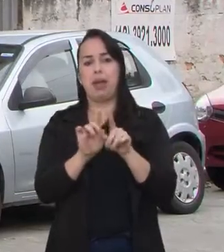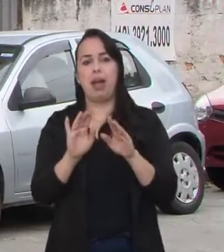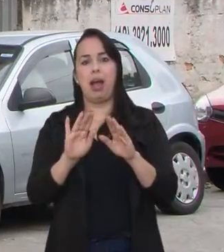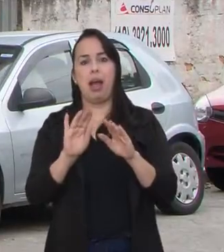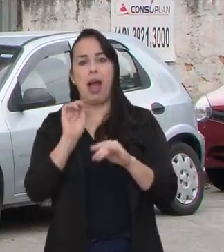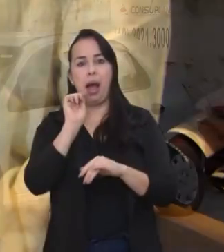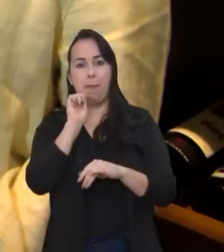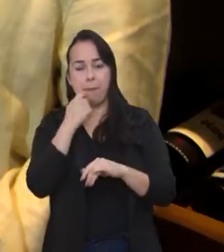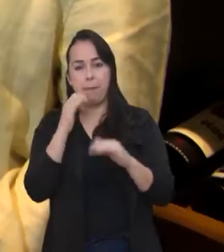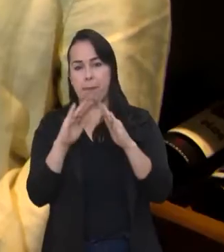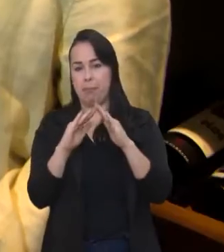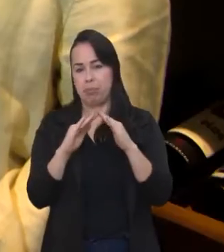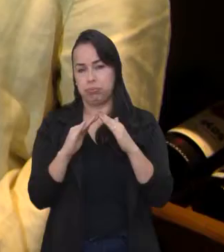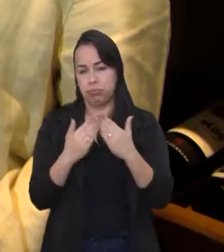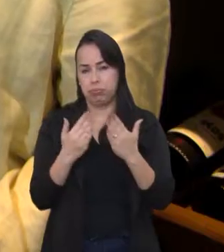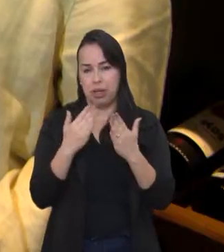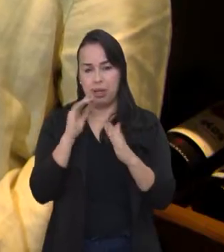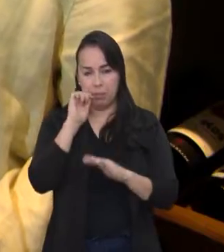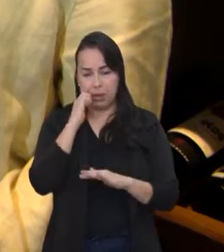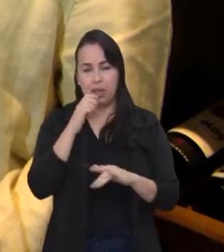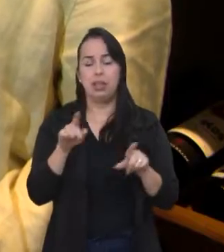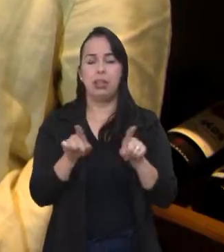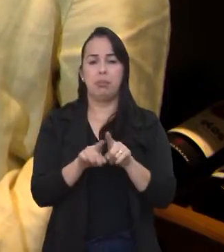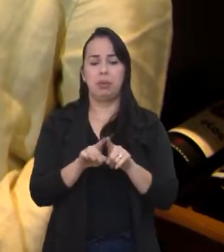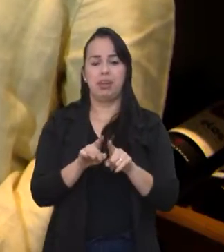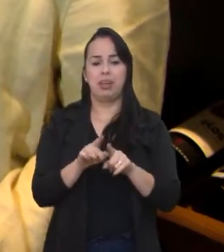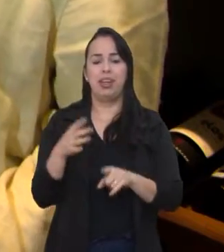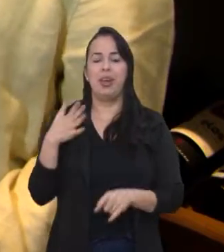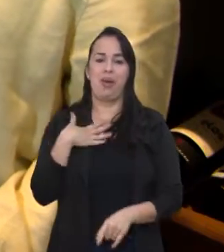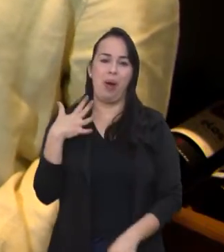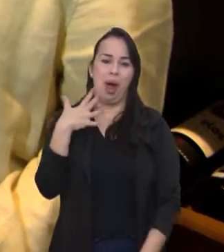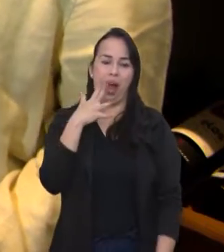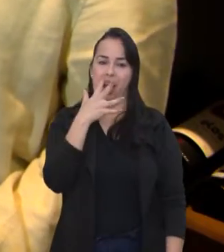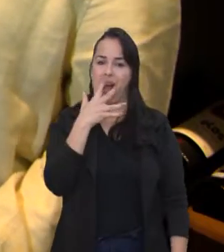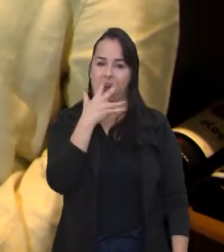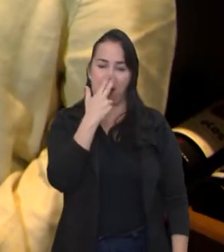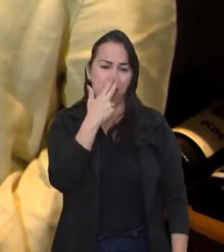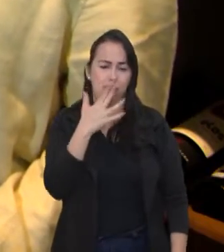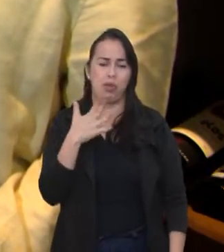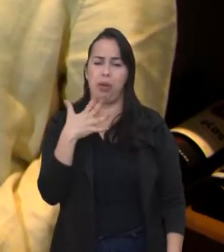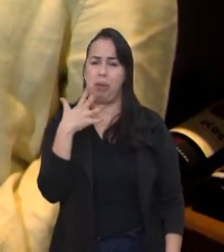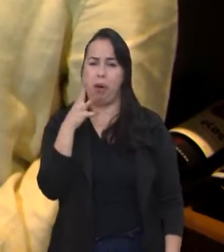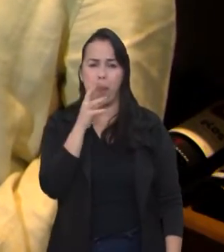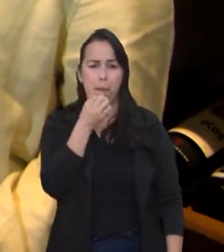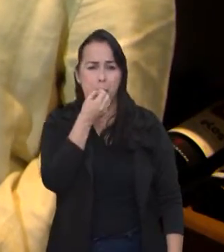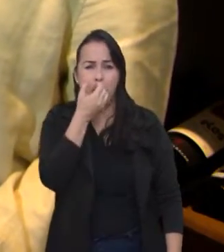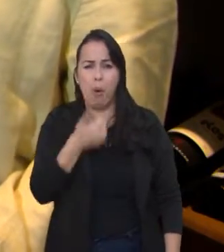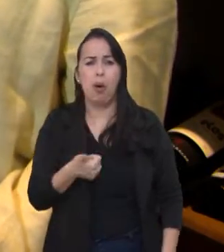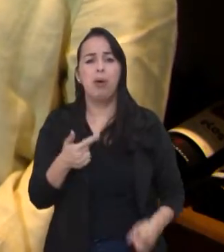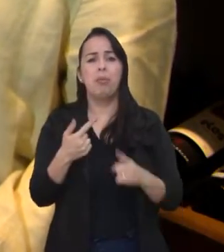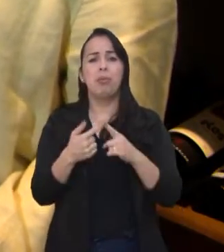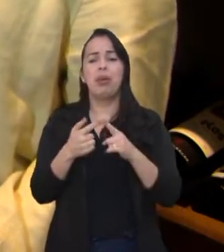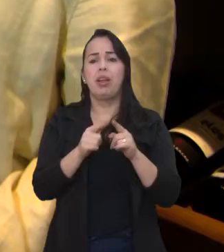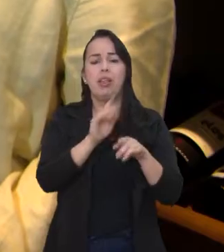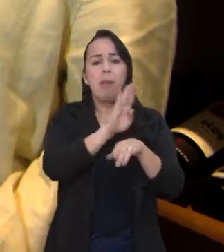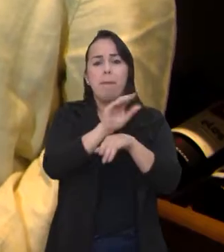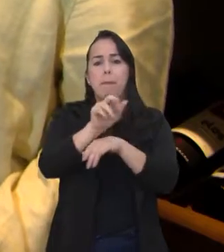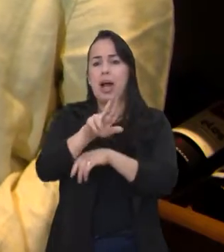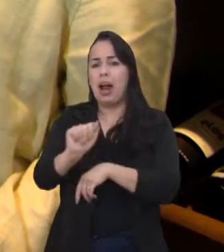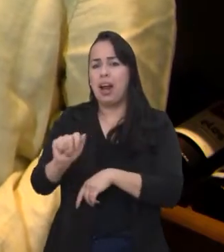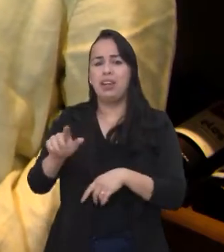Esplanada, enfim. Mas para mim eu acho ótimo ter um monte de barzinhos agora aqui na rua. Então cada um